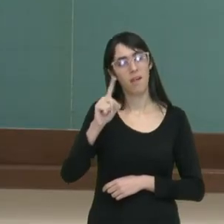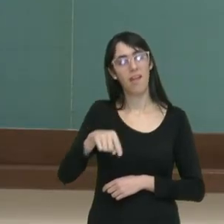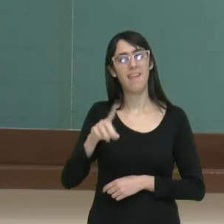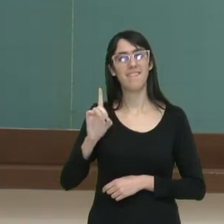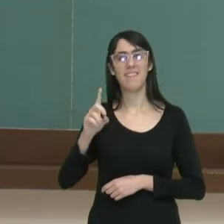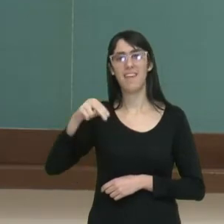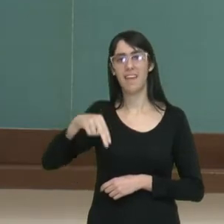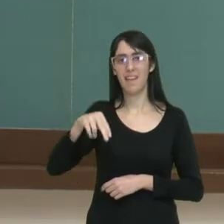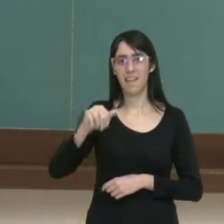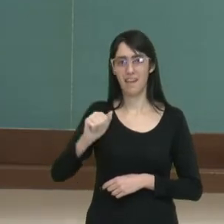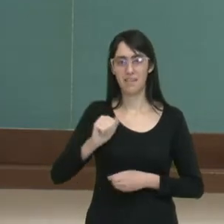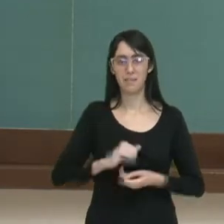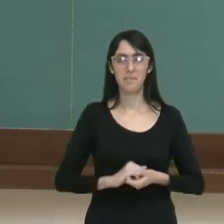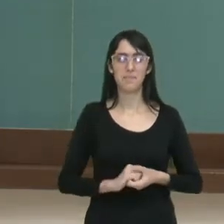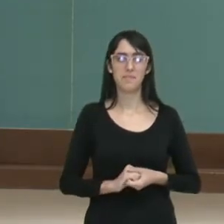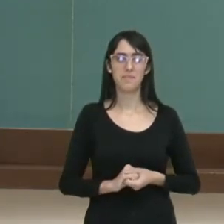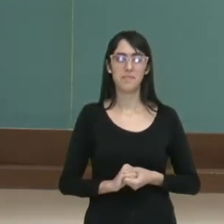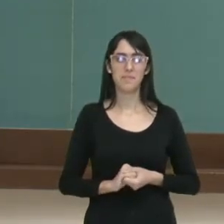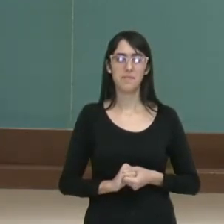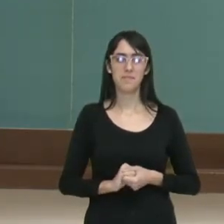DNA.